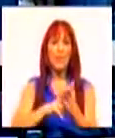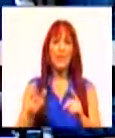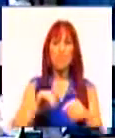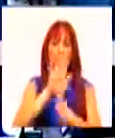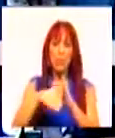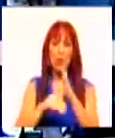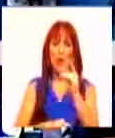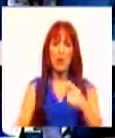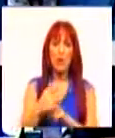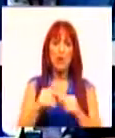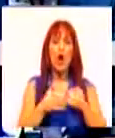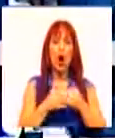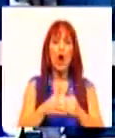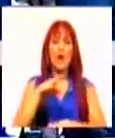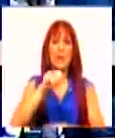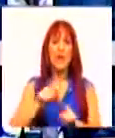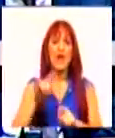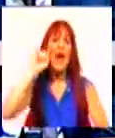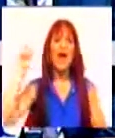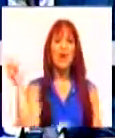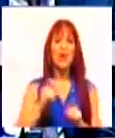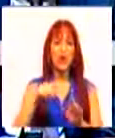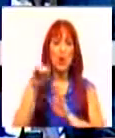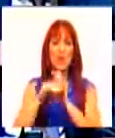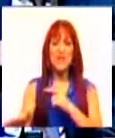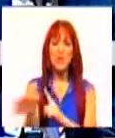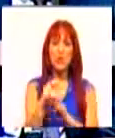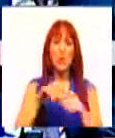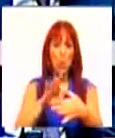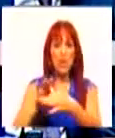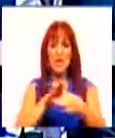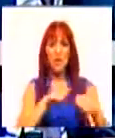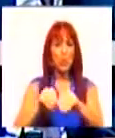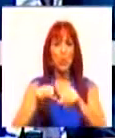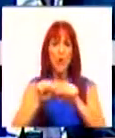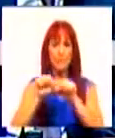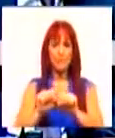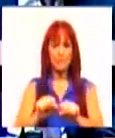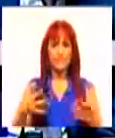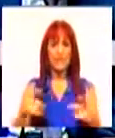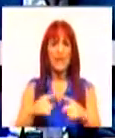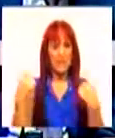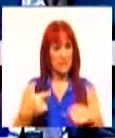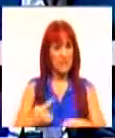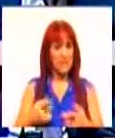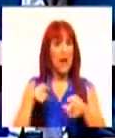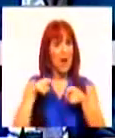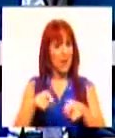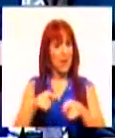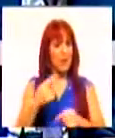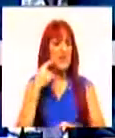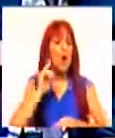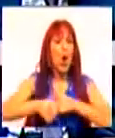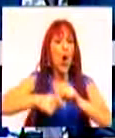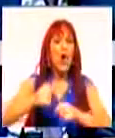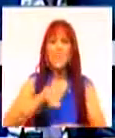Nacional de Políticas de Ordenamento de Território e a revisão do Programa Nacional de Coesão Territorial. Temos que aí